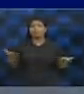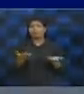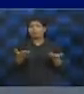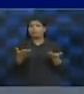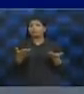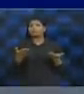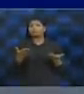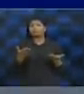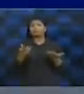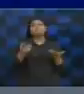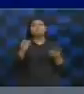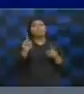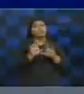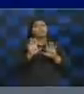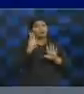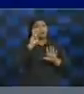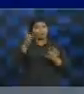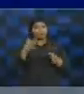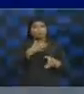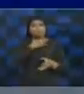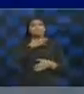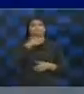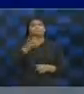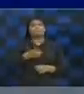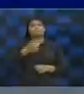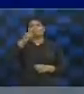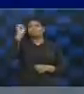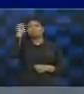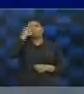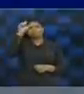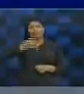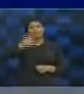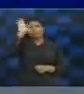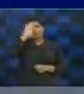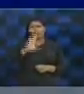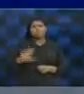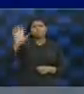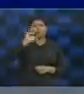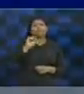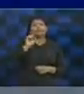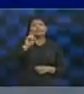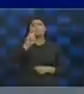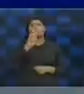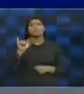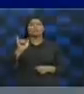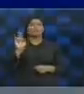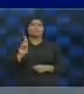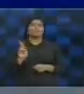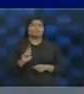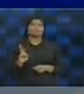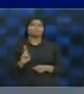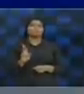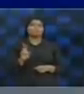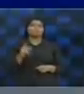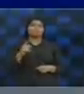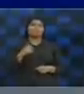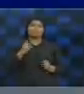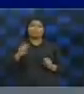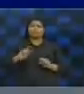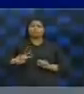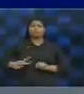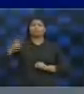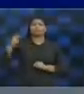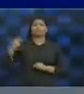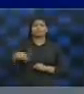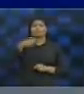mais grave da história, a atual administração teve 5 bilhões de reais e isso reconhecido pelo TRE. O